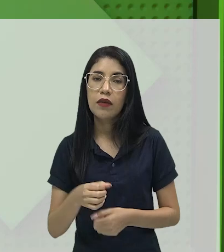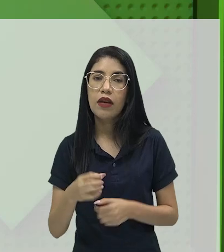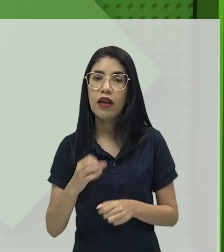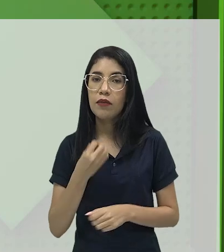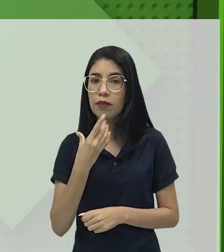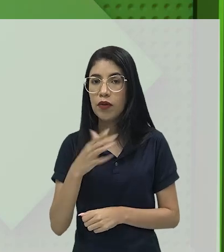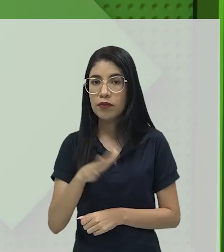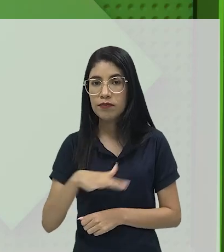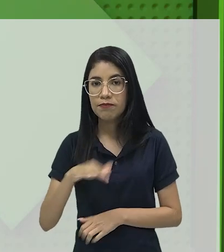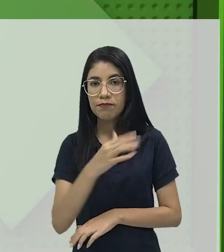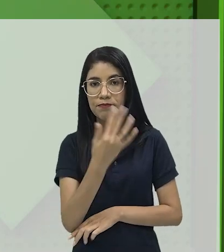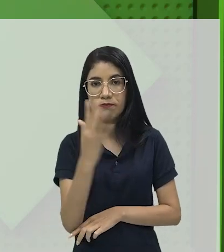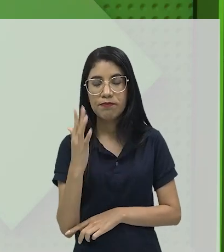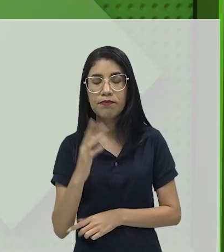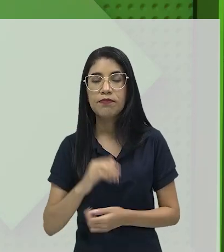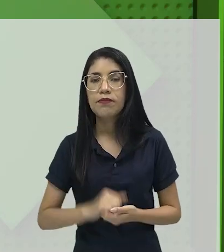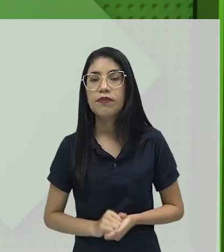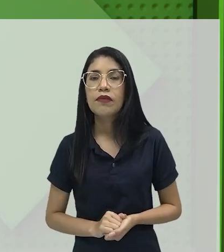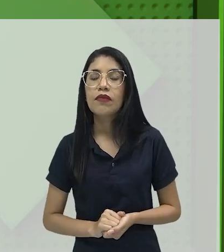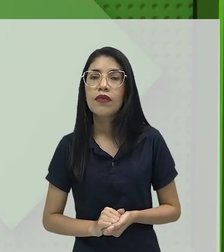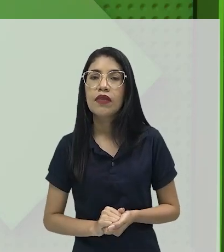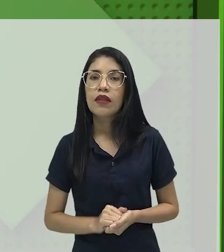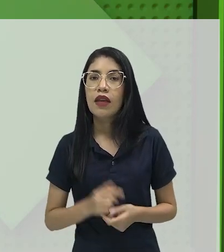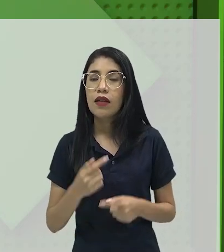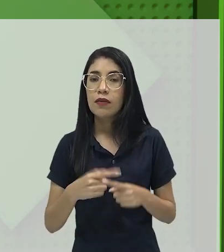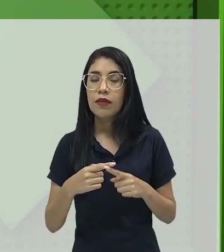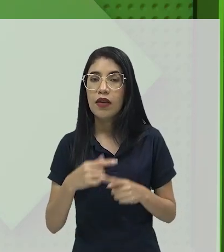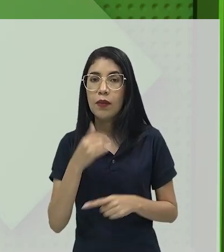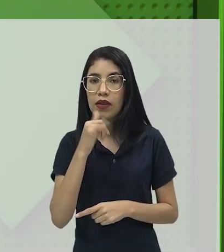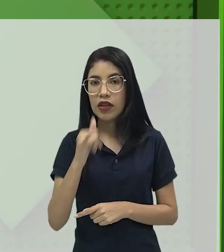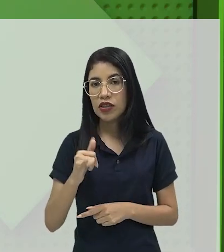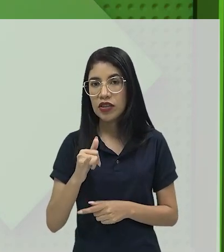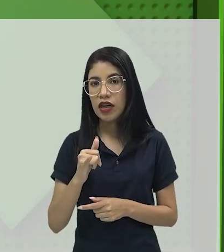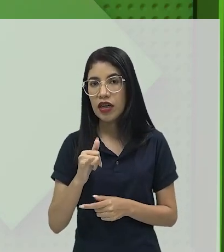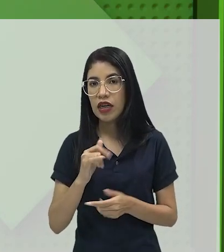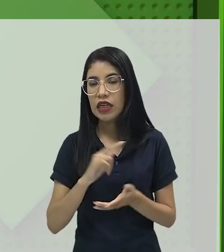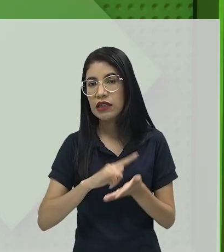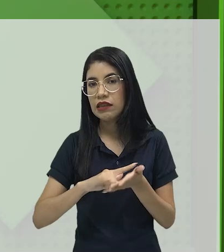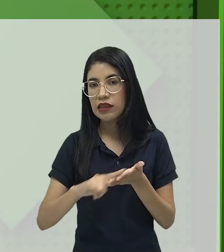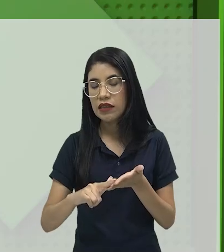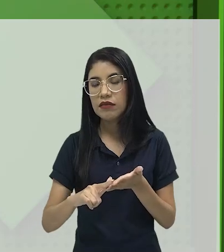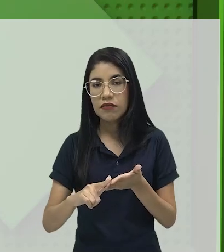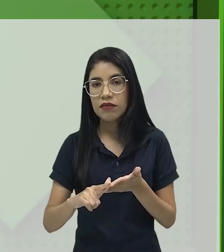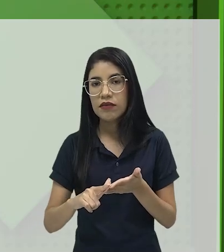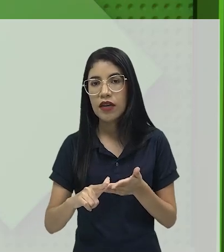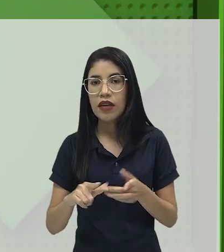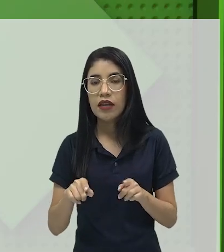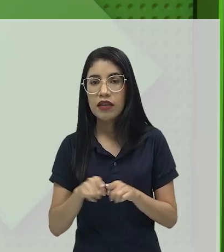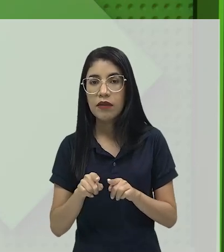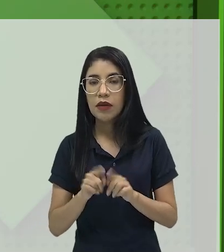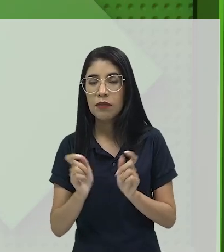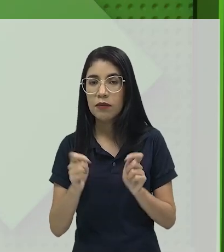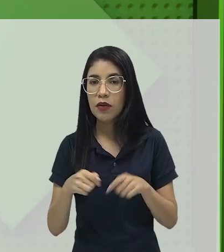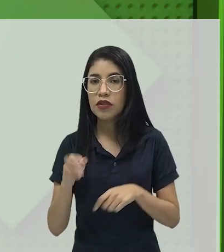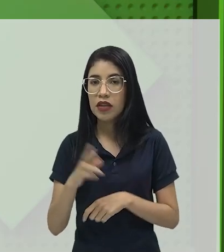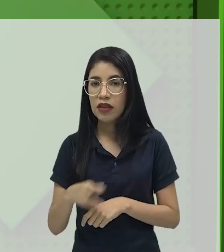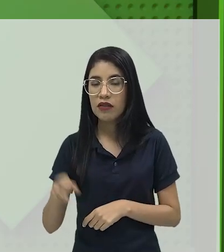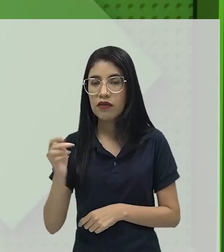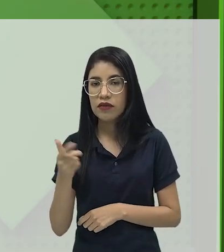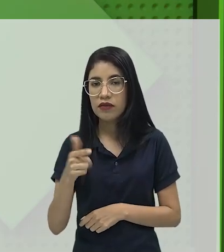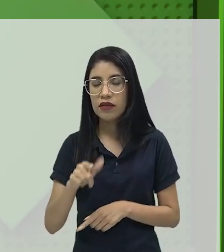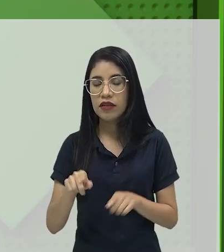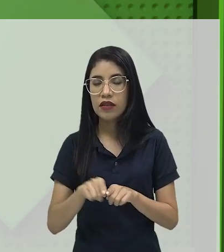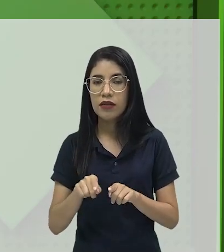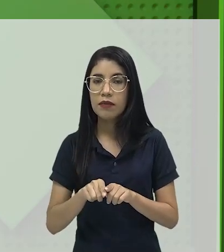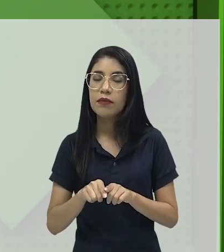para o meio ambiente. É uma energia tipo limpa, como a gente fala, e renovável, porque o vento ele